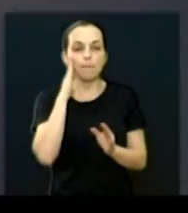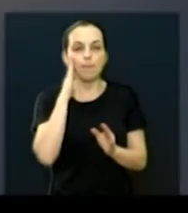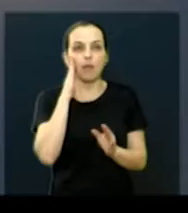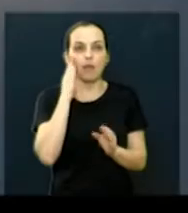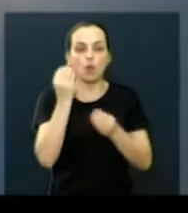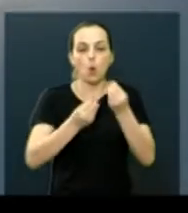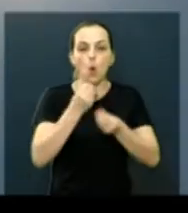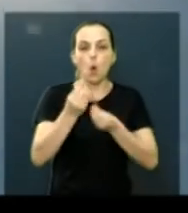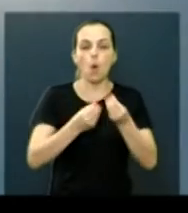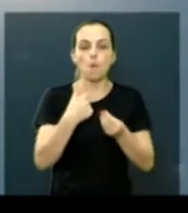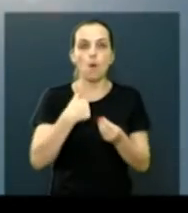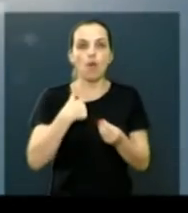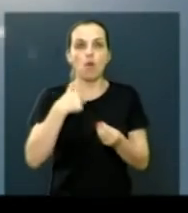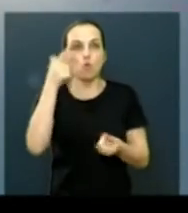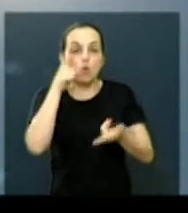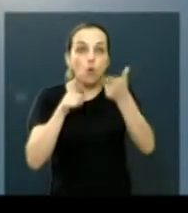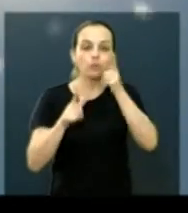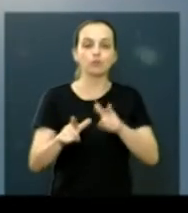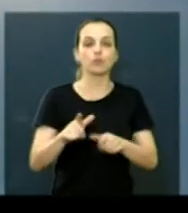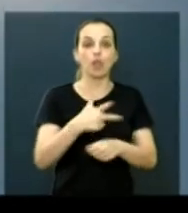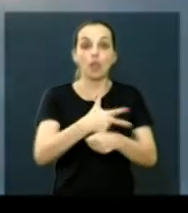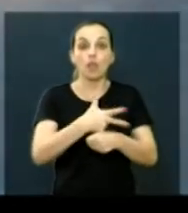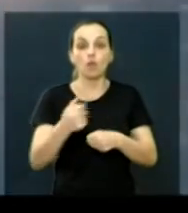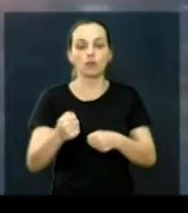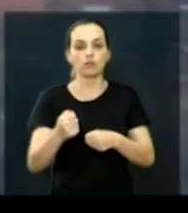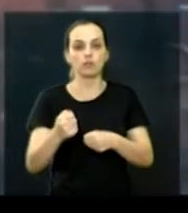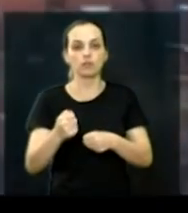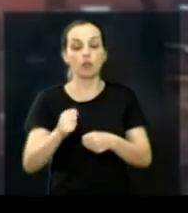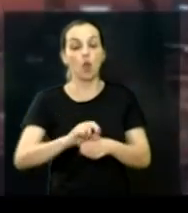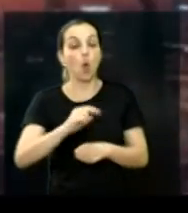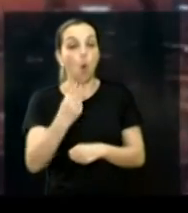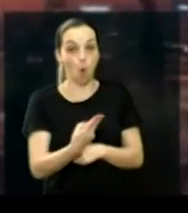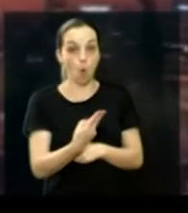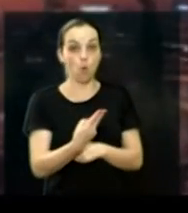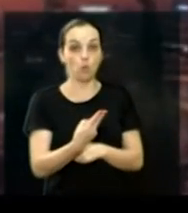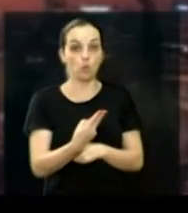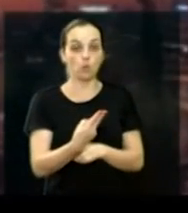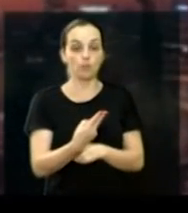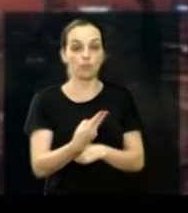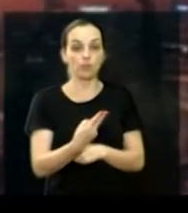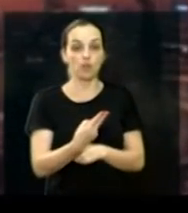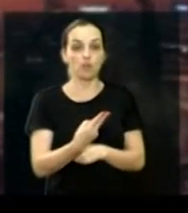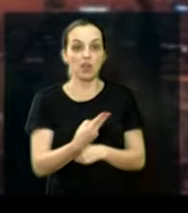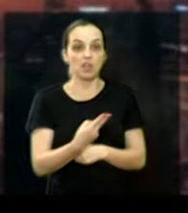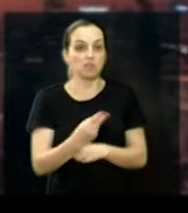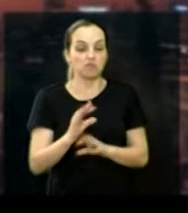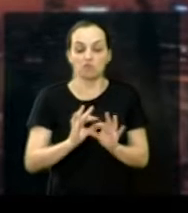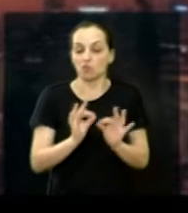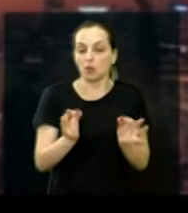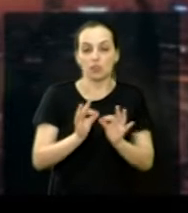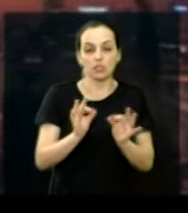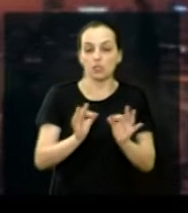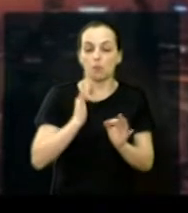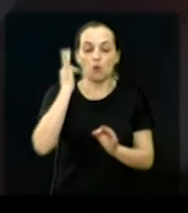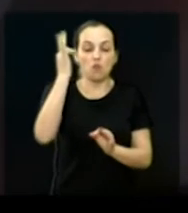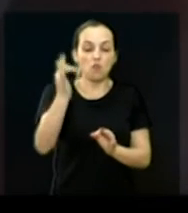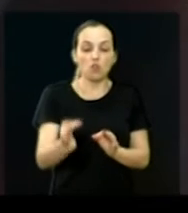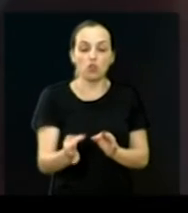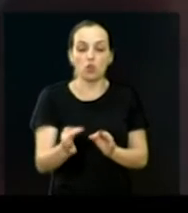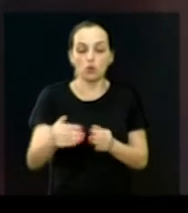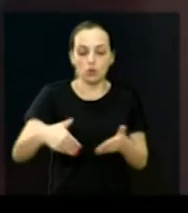eu venci caso contrário terá que se contentar com o futuro destino escolheu pra